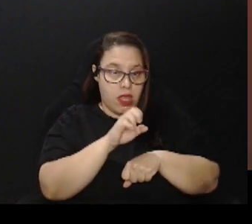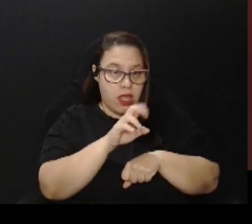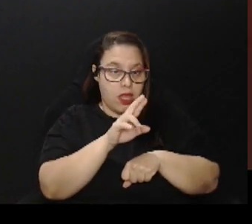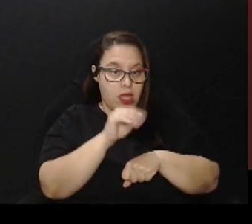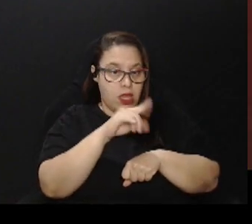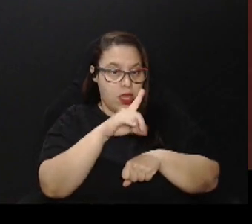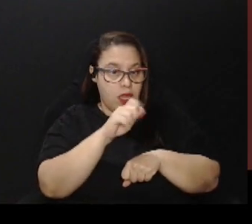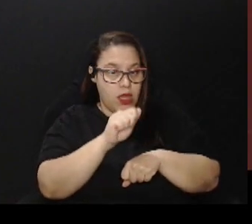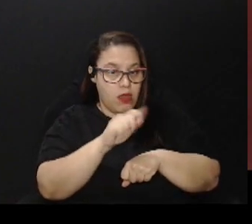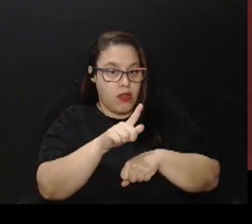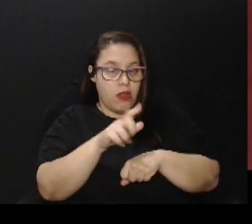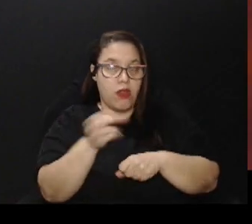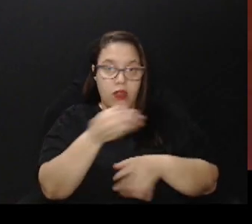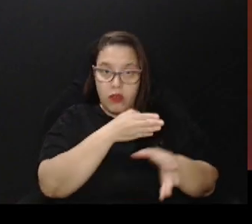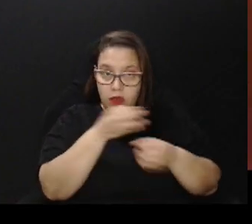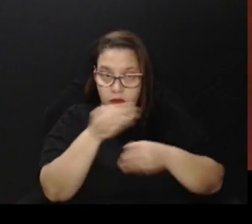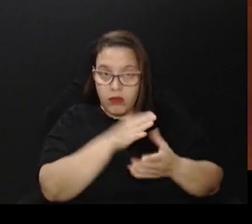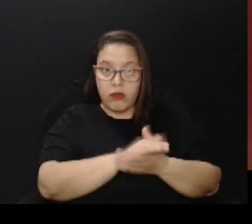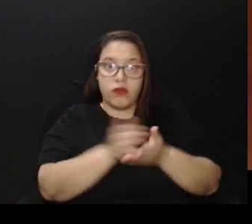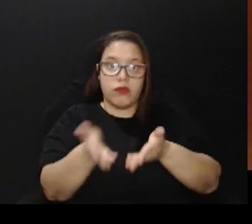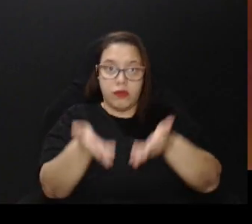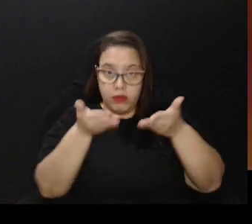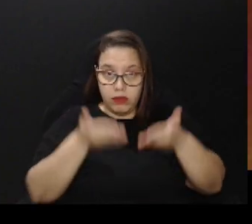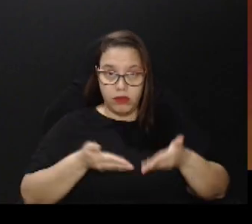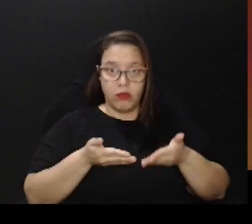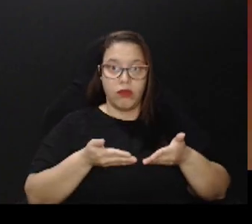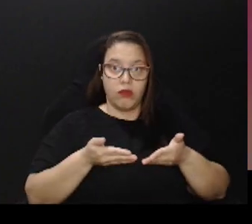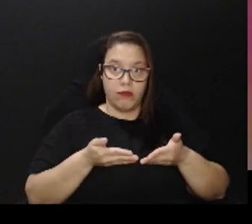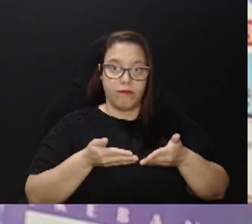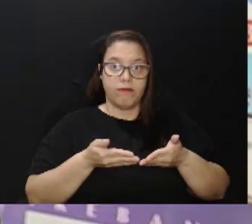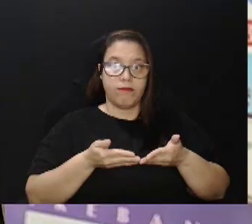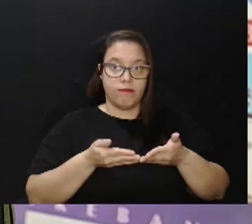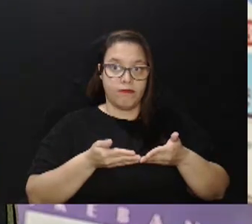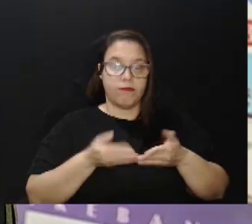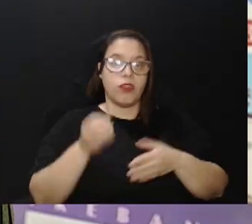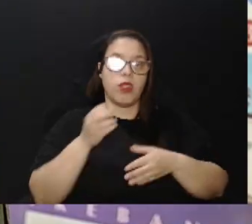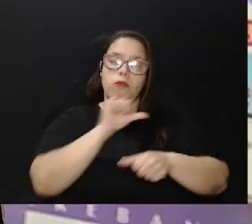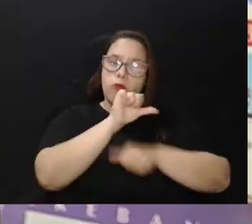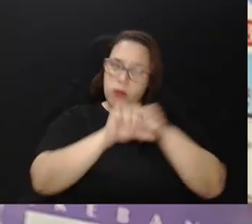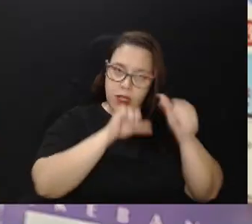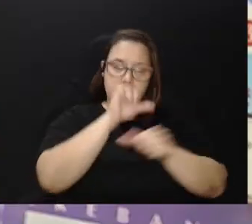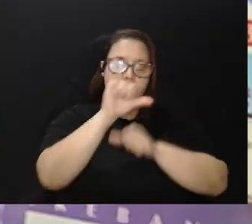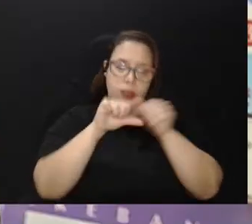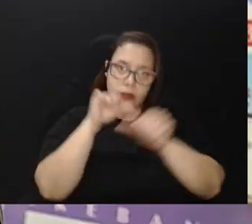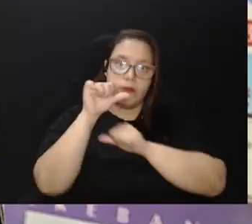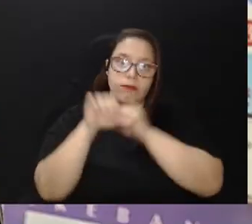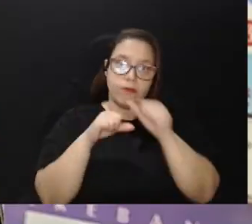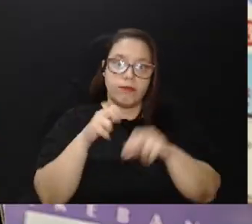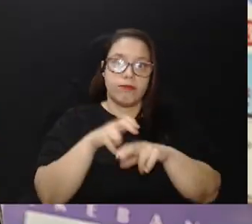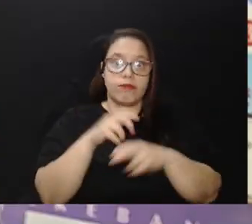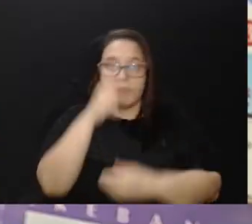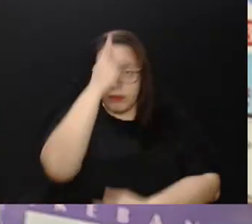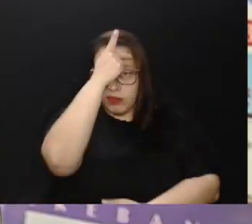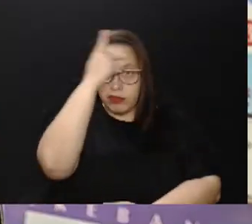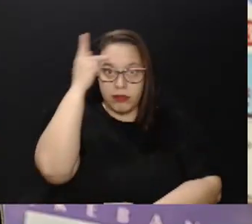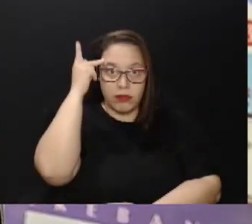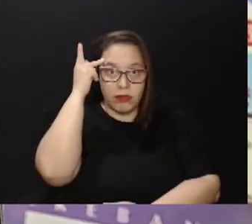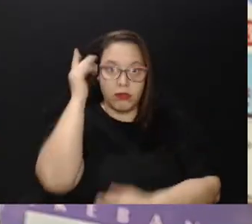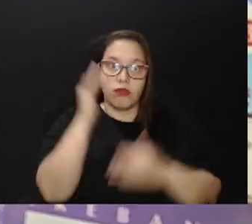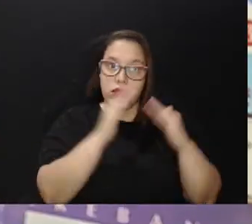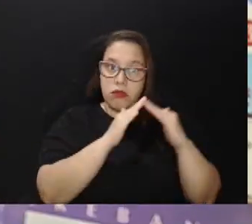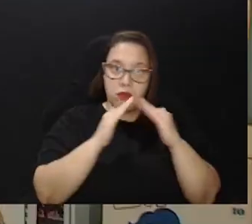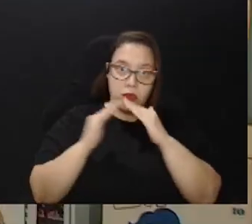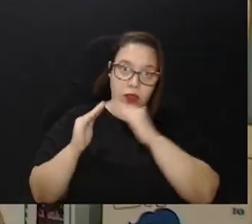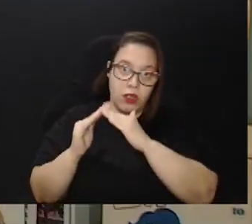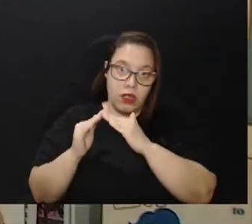e trouxe muitas mudanças. Então, muita gente que morava na zona